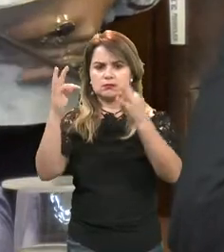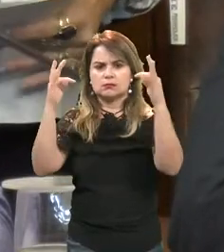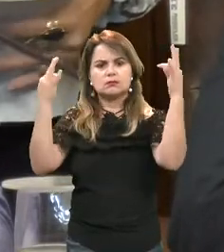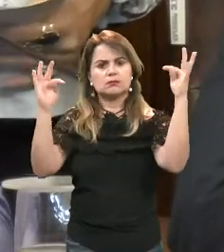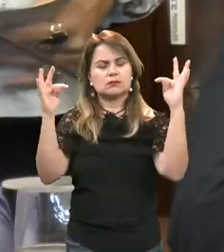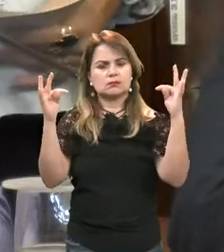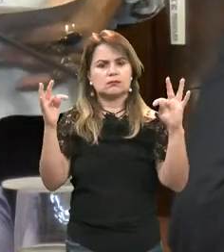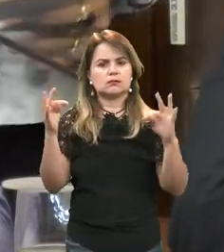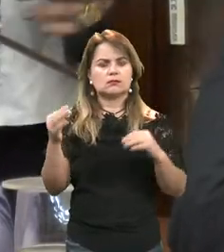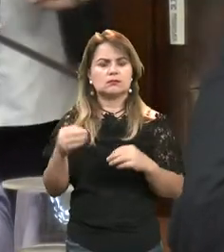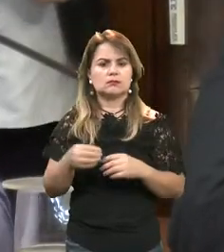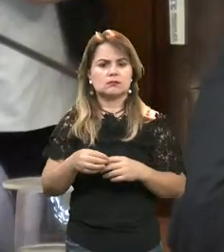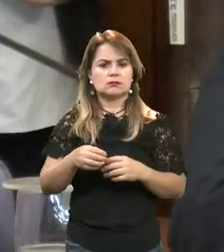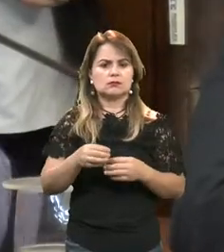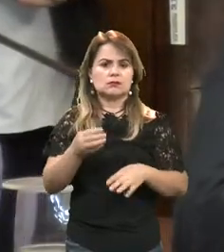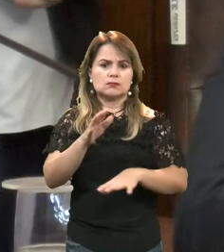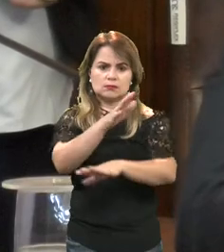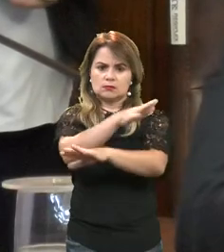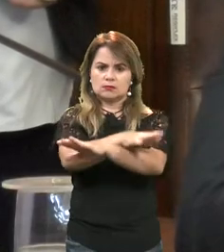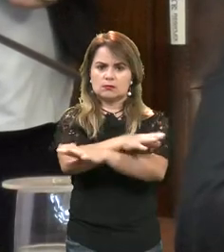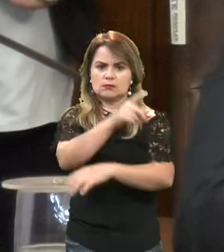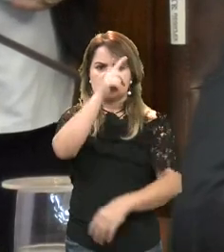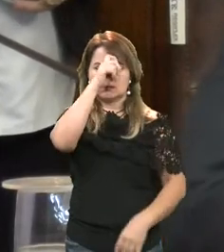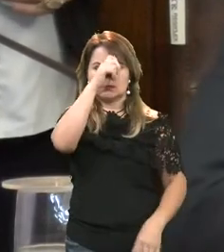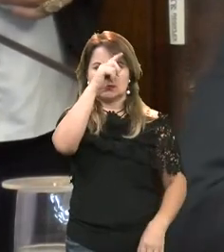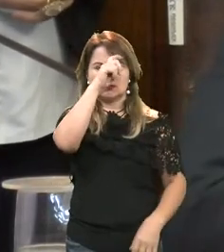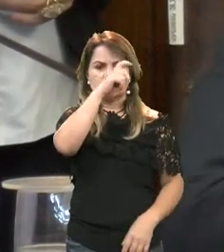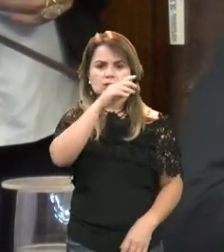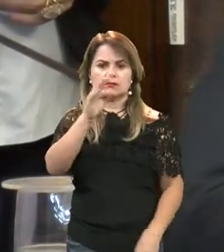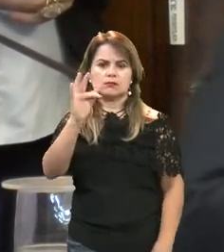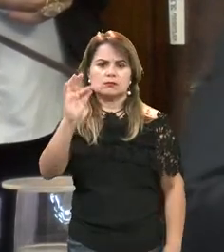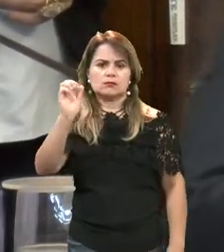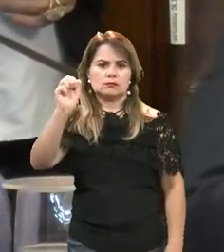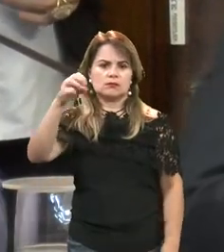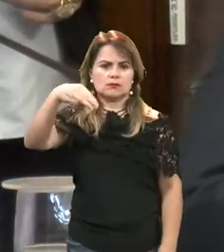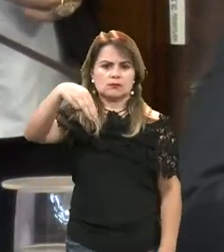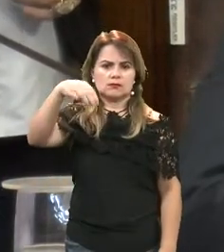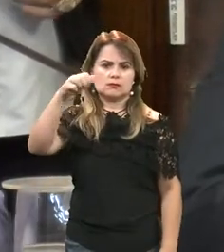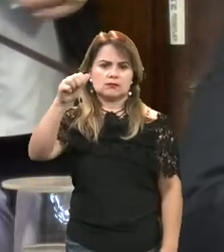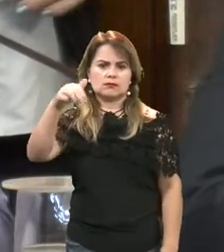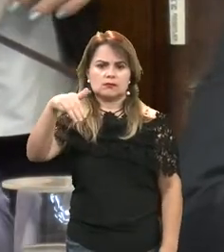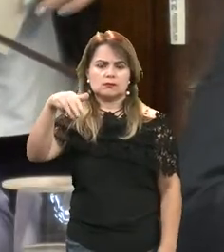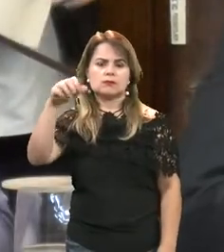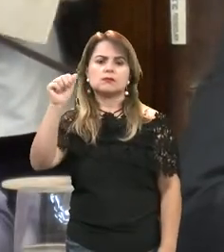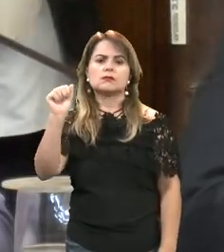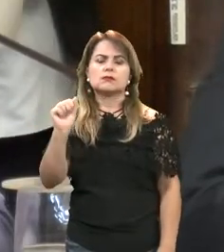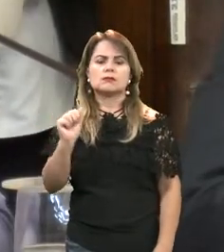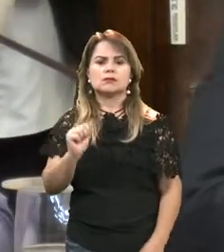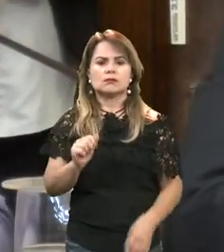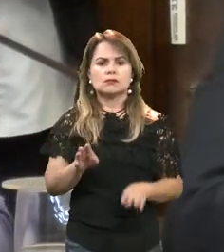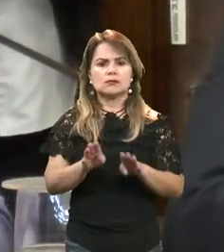Superintendência do HC Famema, Rosimeire Vieira Bittencourt Cunha,